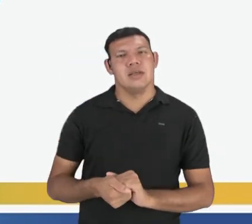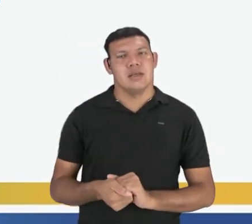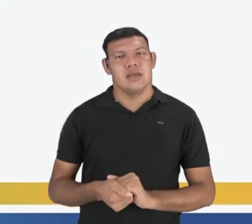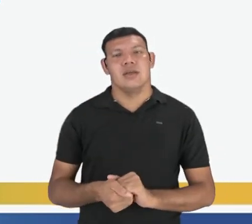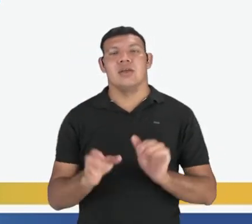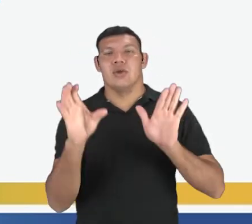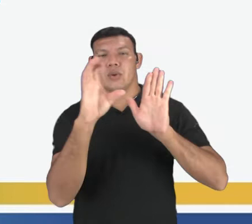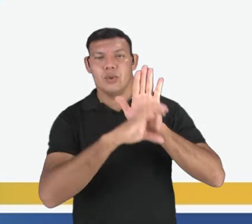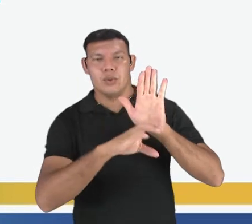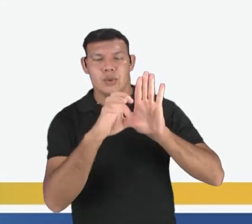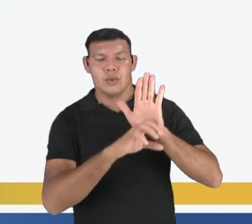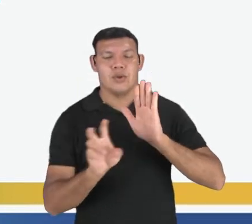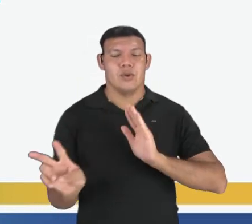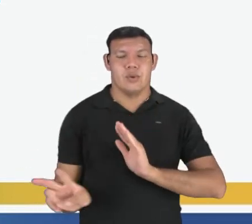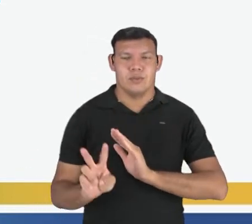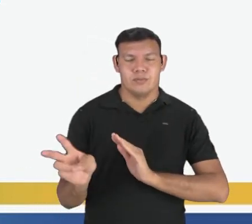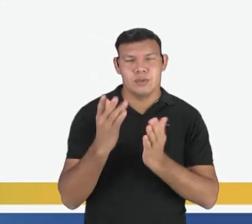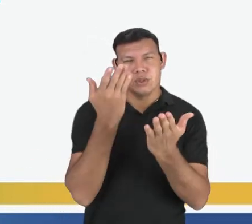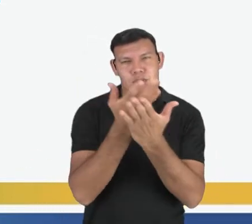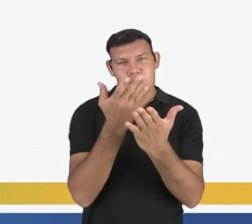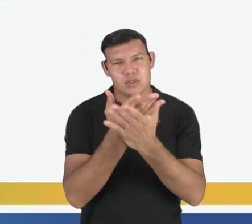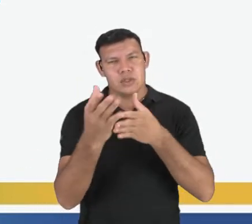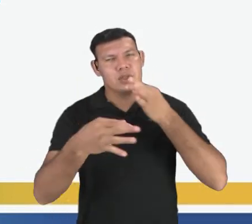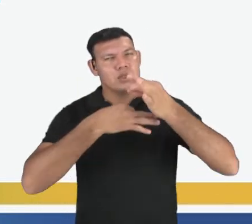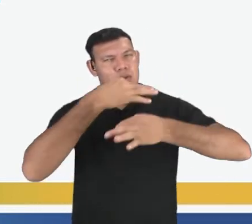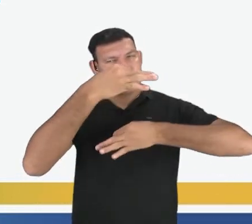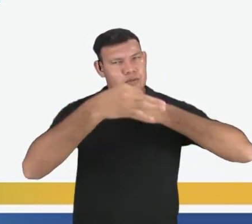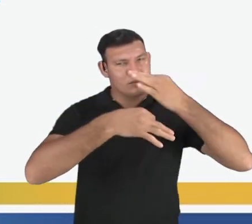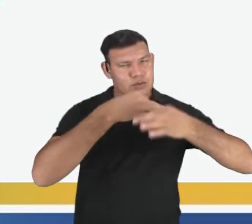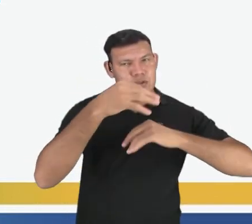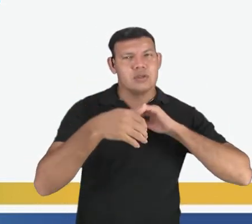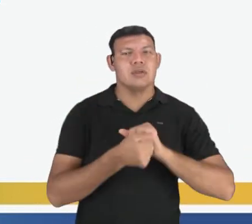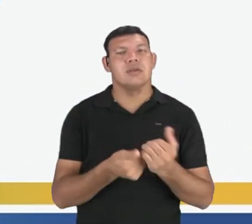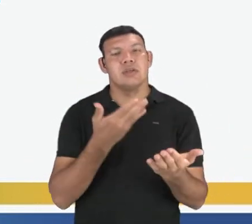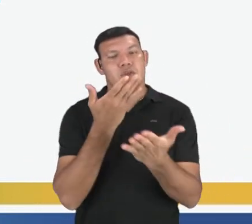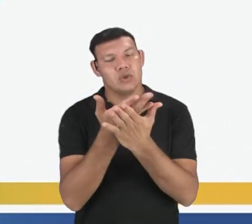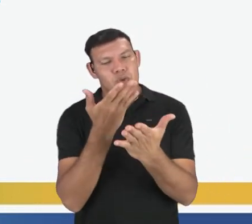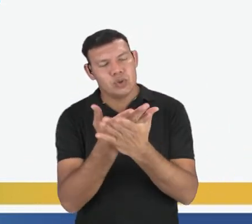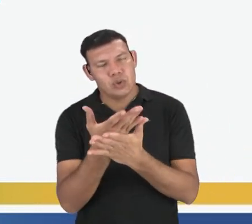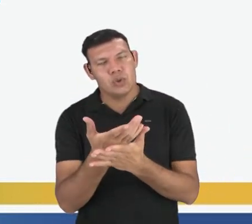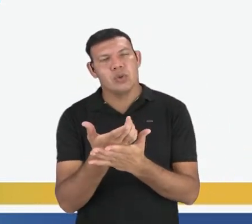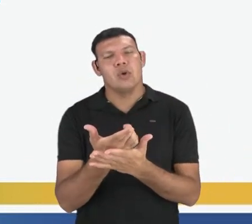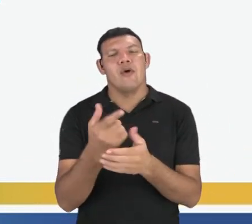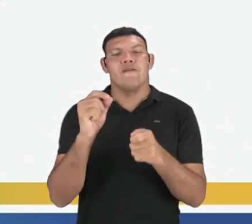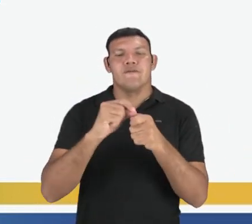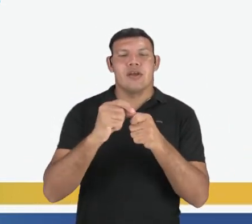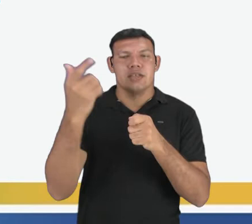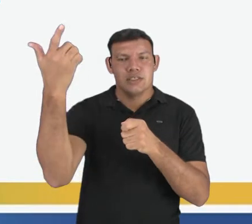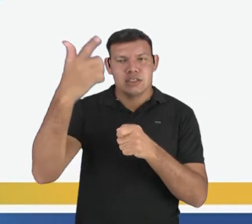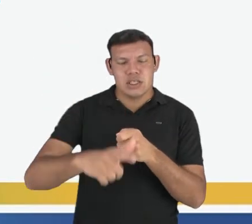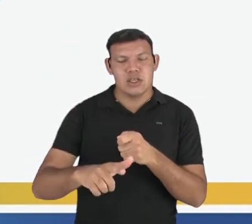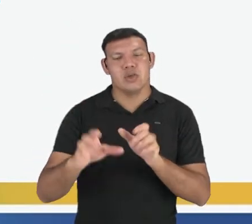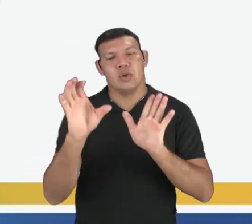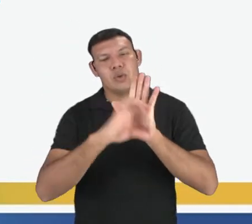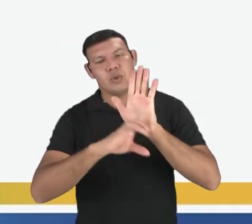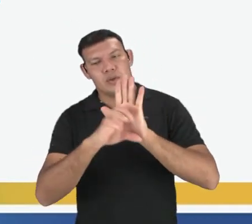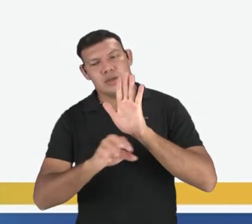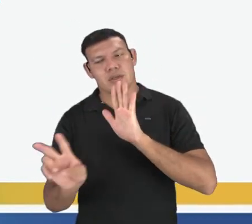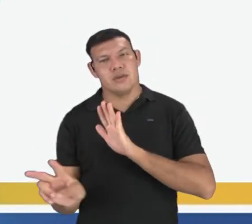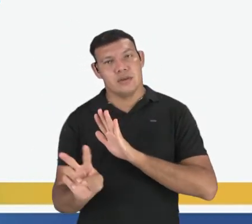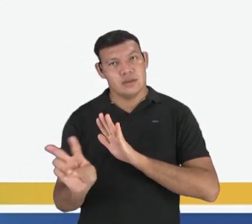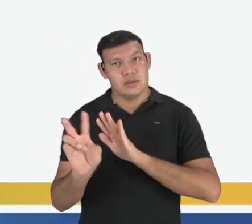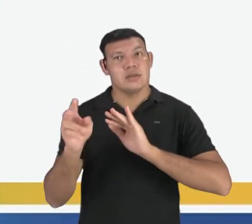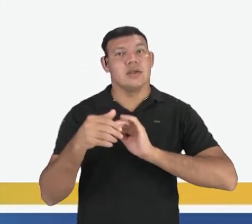pois, inventariar conceitos, valores, estudar, criticar valores, estudar, reconstruir conceitos e